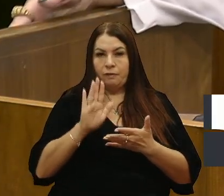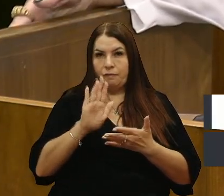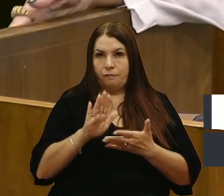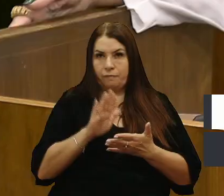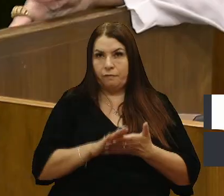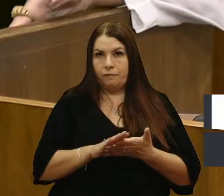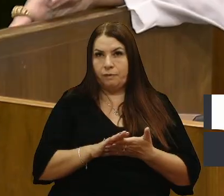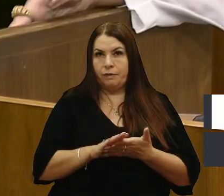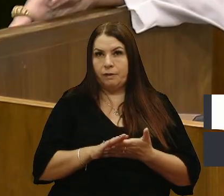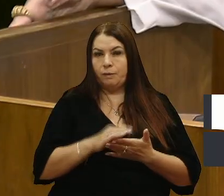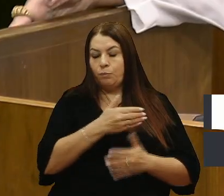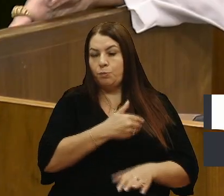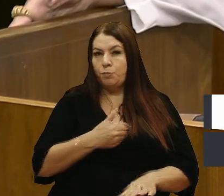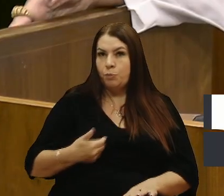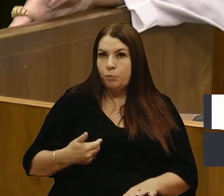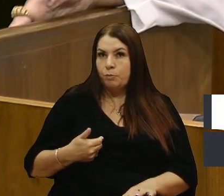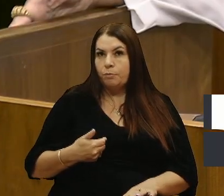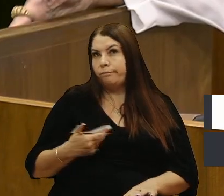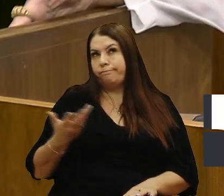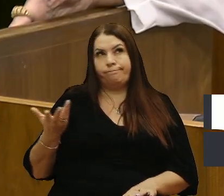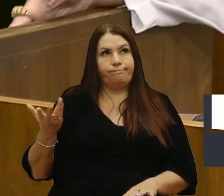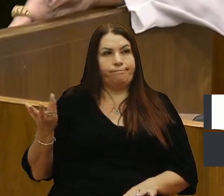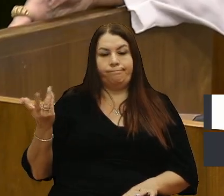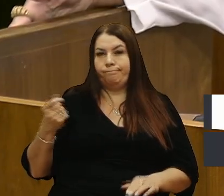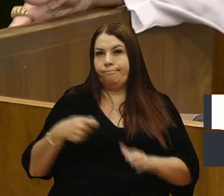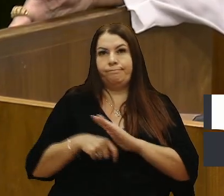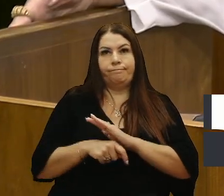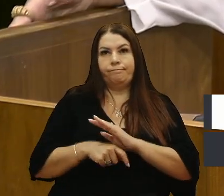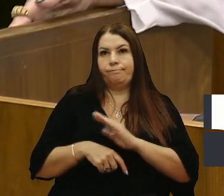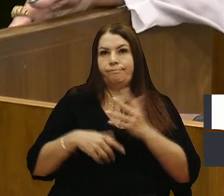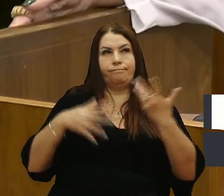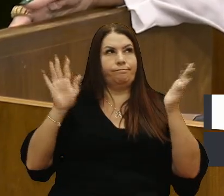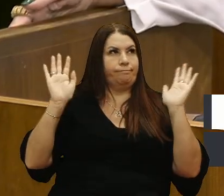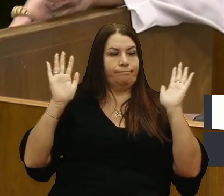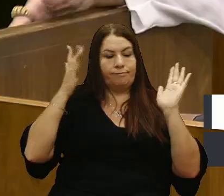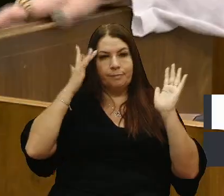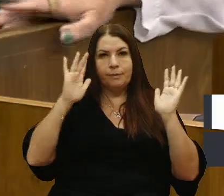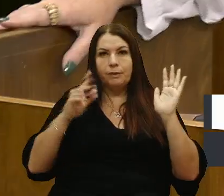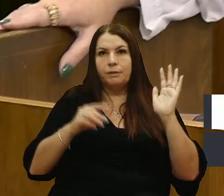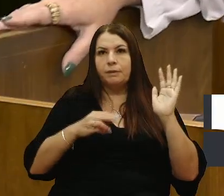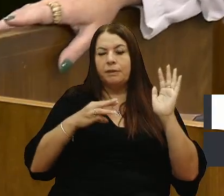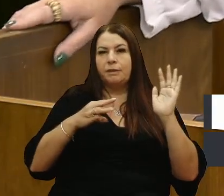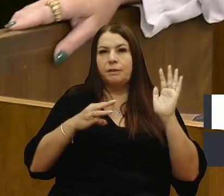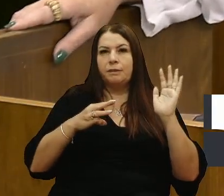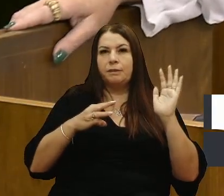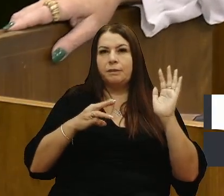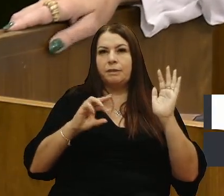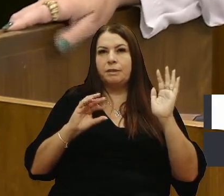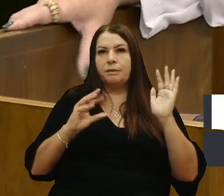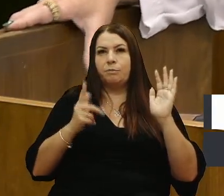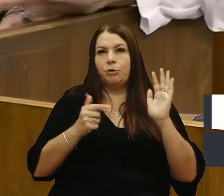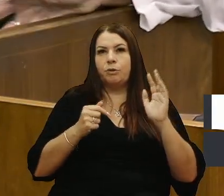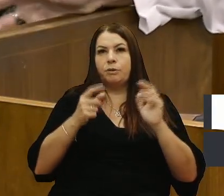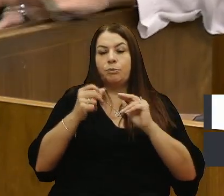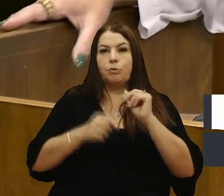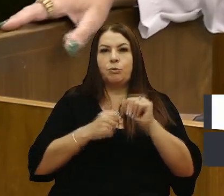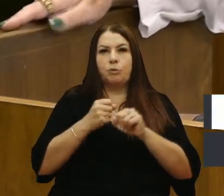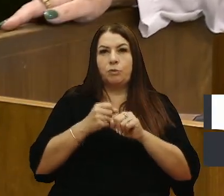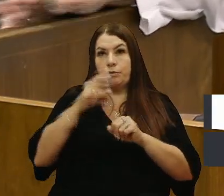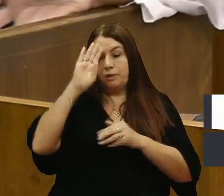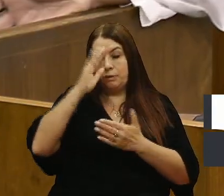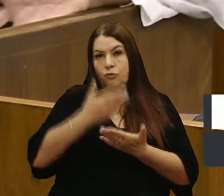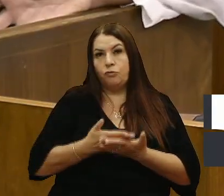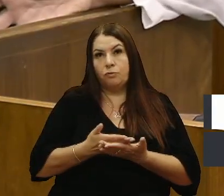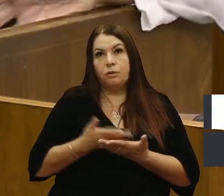ficar pública, porque aí investiria, sei lá, mais de 300 milhões mensais, anuais, eu